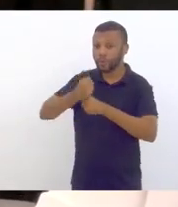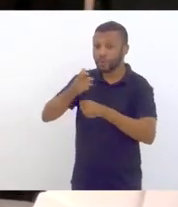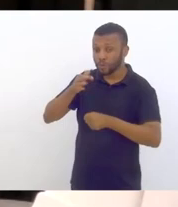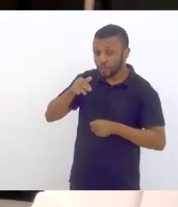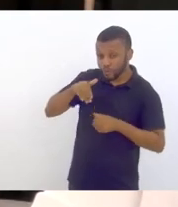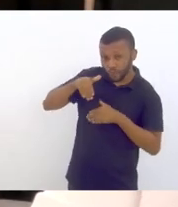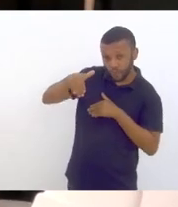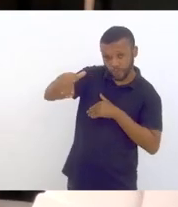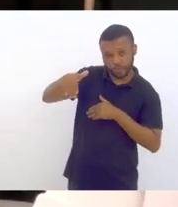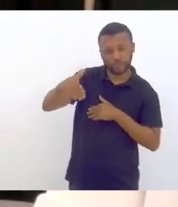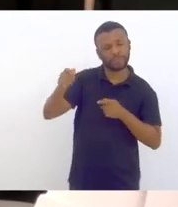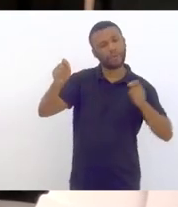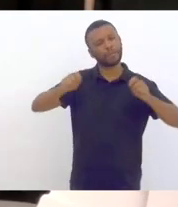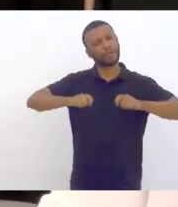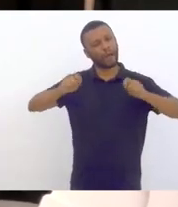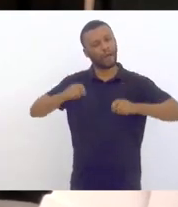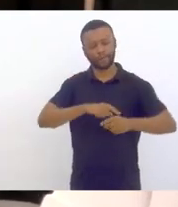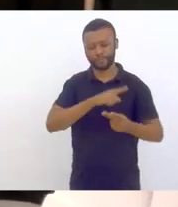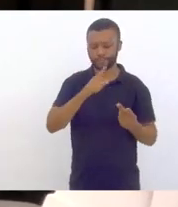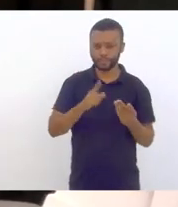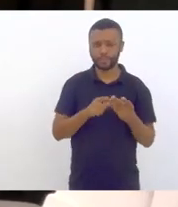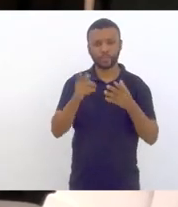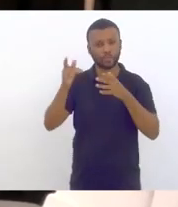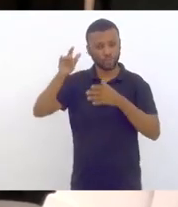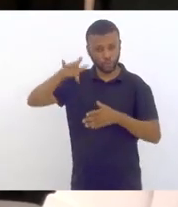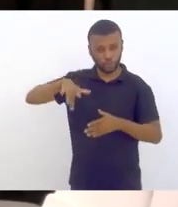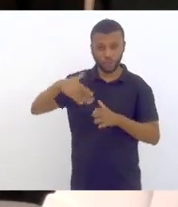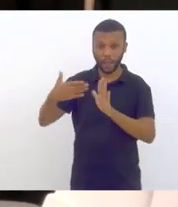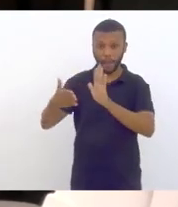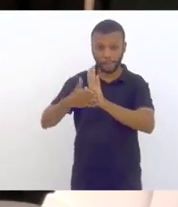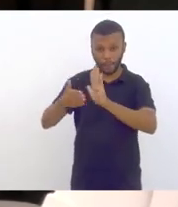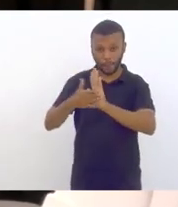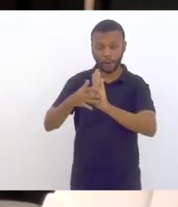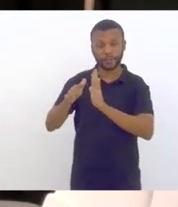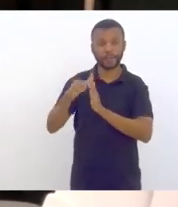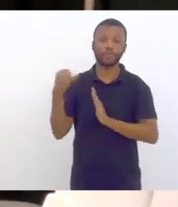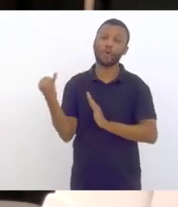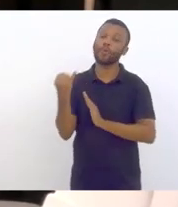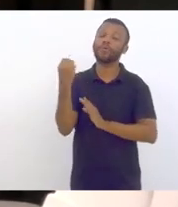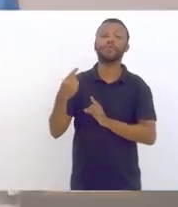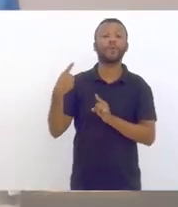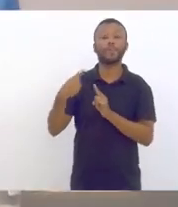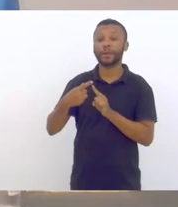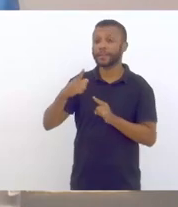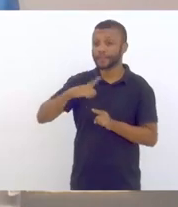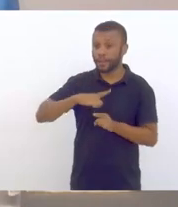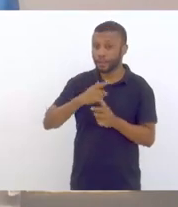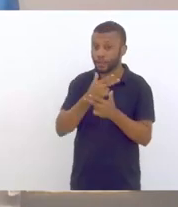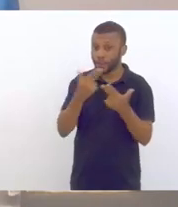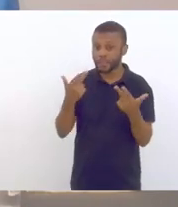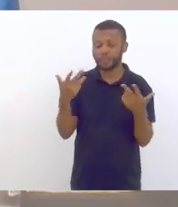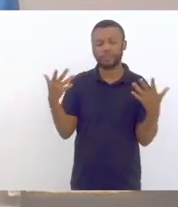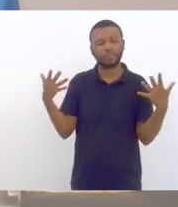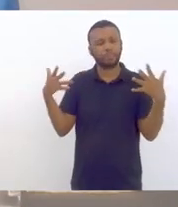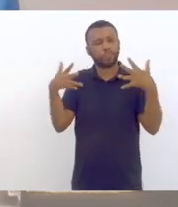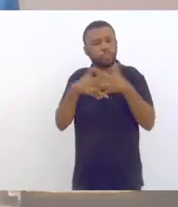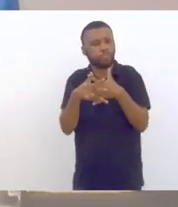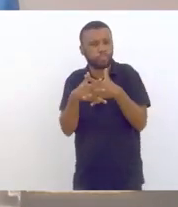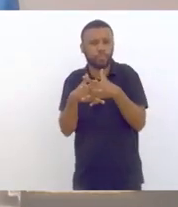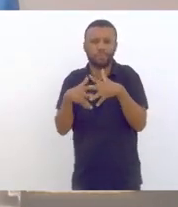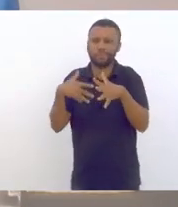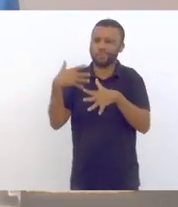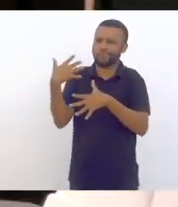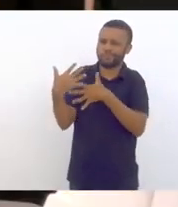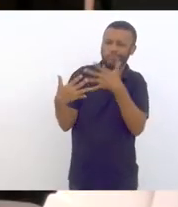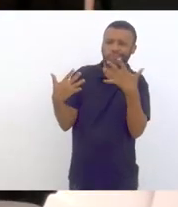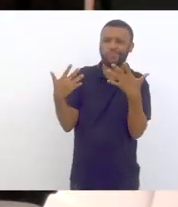razoável e por último eu quero dizer André que a sua proposta foi importante porque se tem uma coisa que gerou confusão se não confusão mas